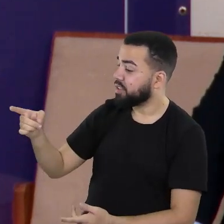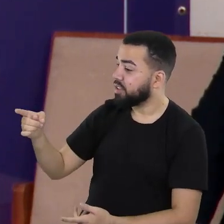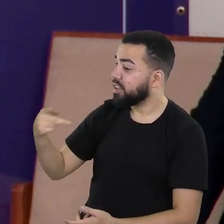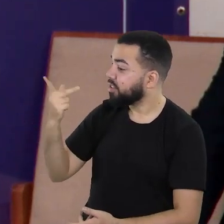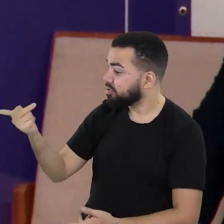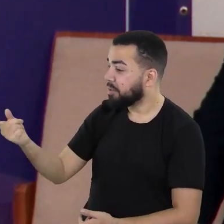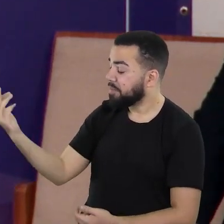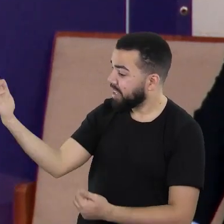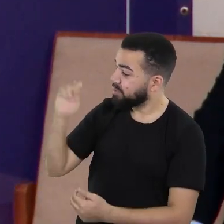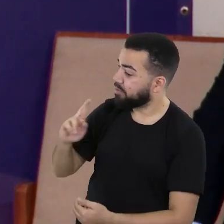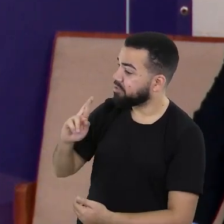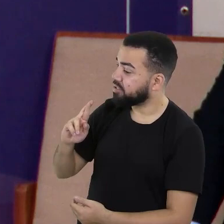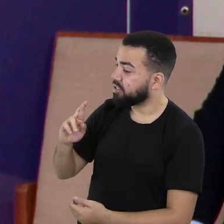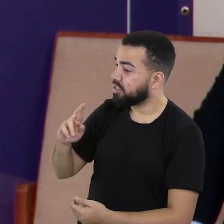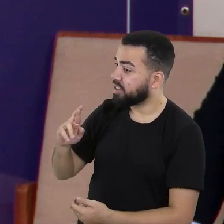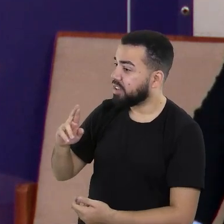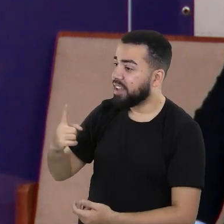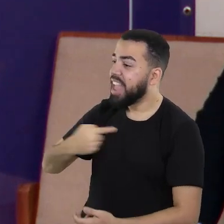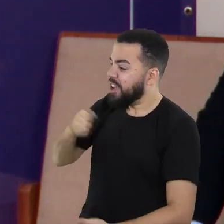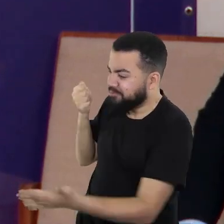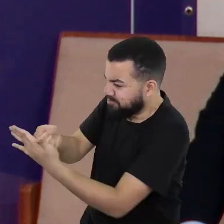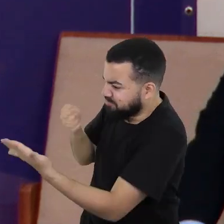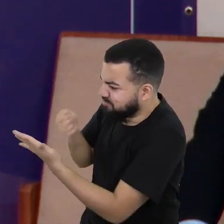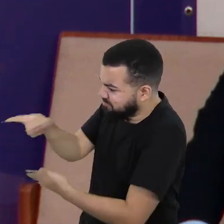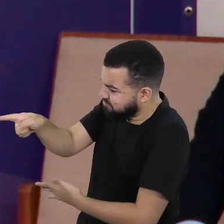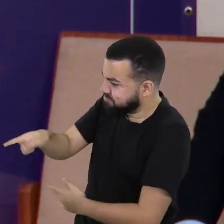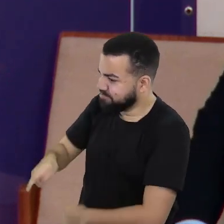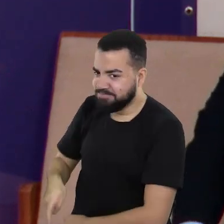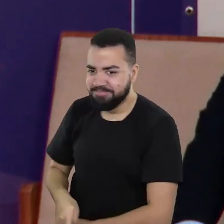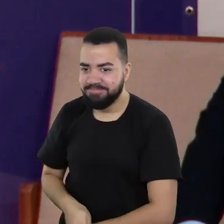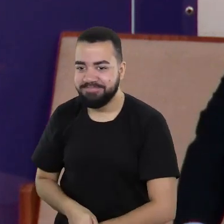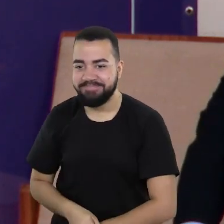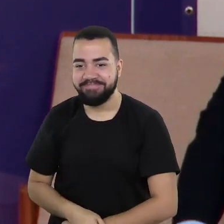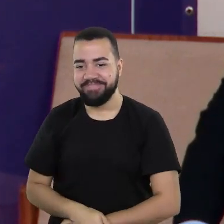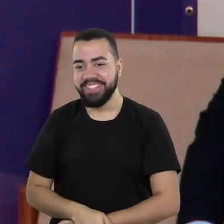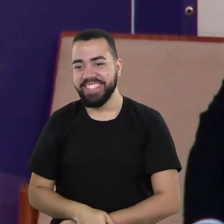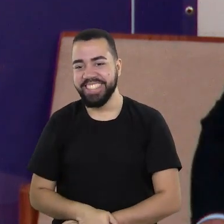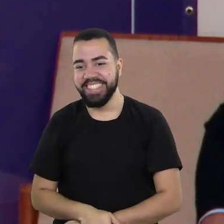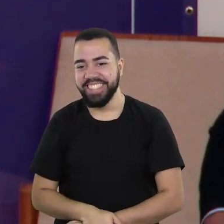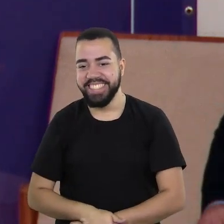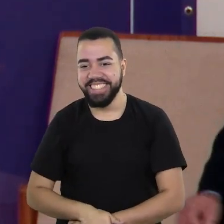São as lutas do ministério. Eu quero dar uma porrada no senhor.